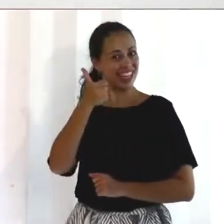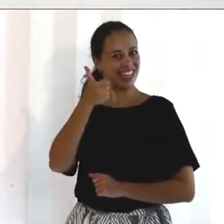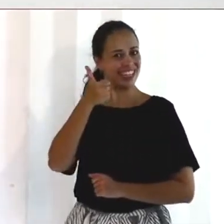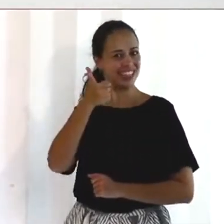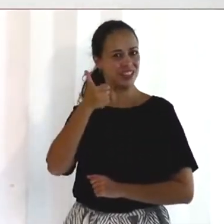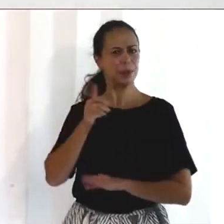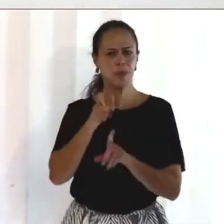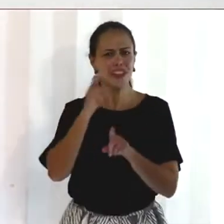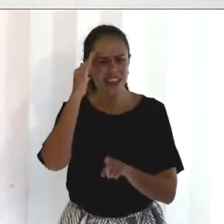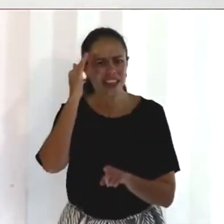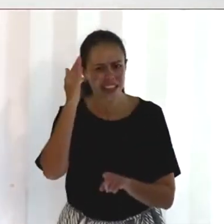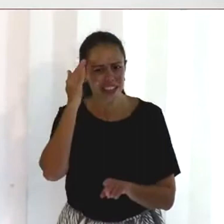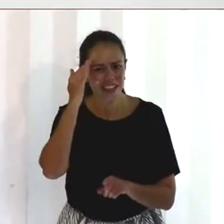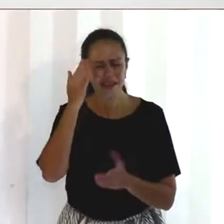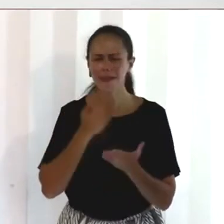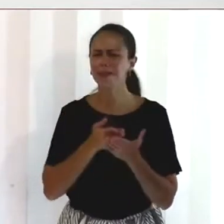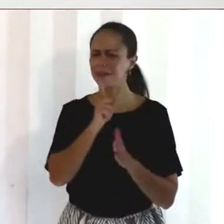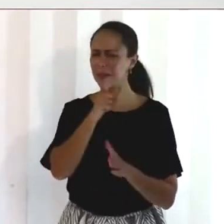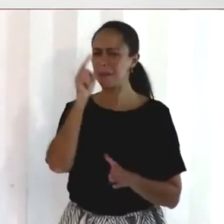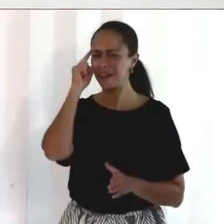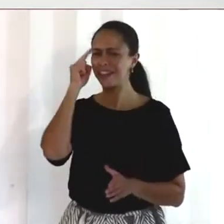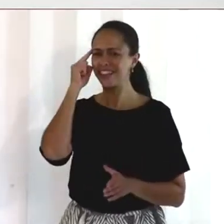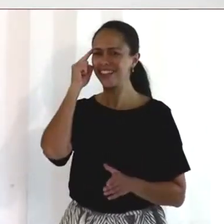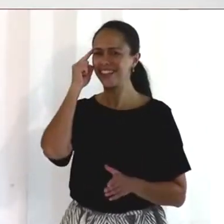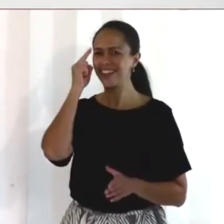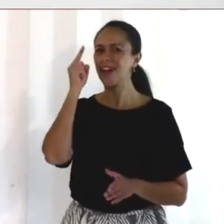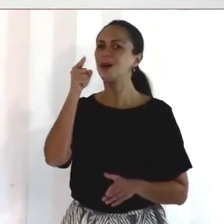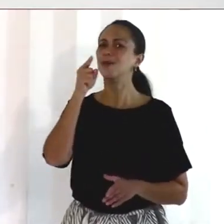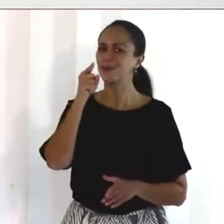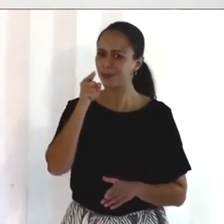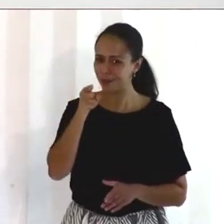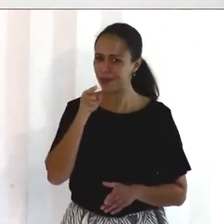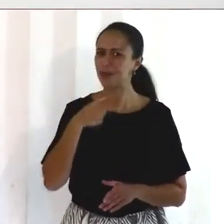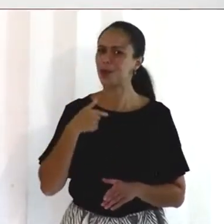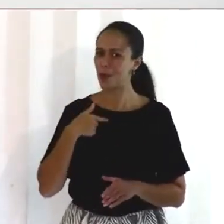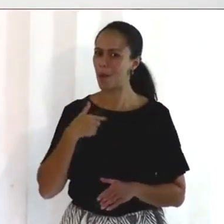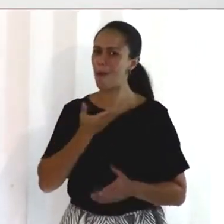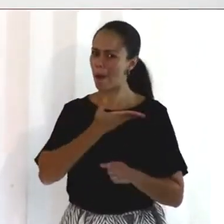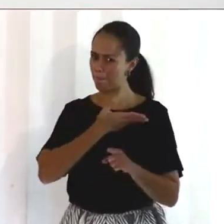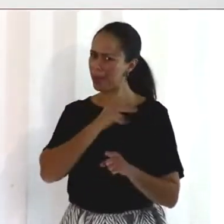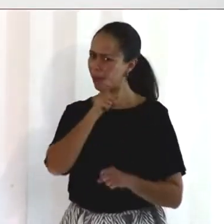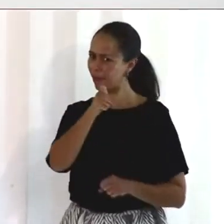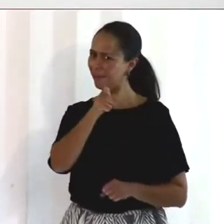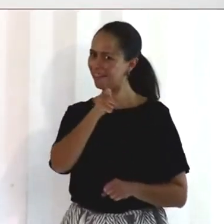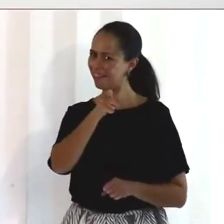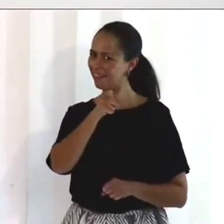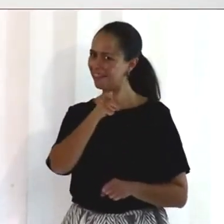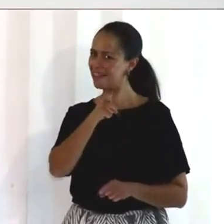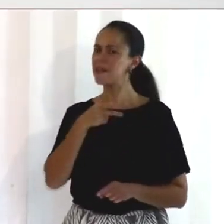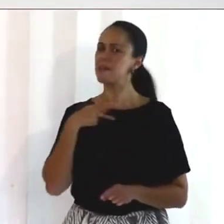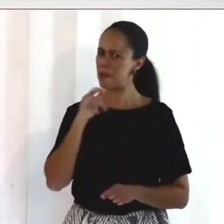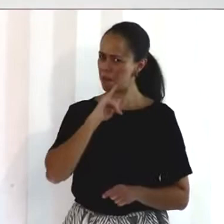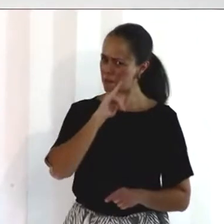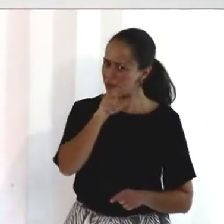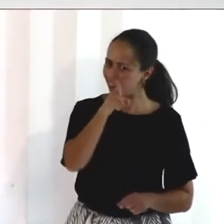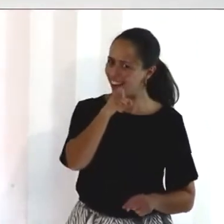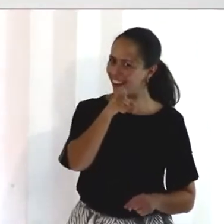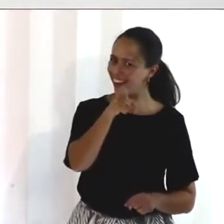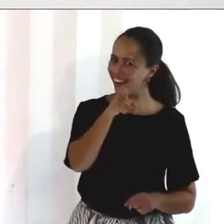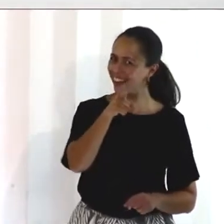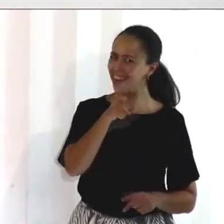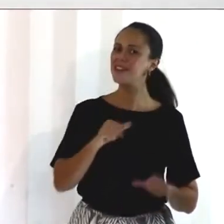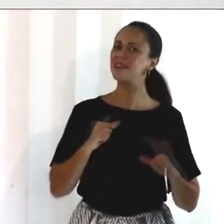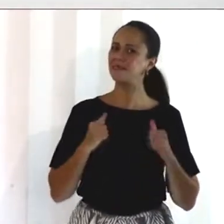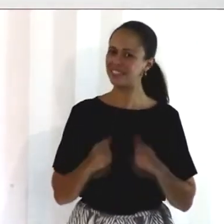amigo pastor. Você vai precisar desse joinha, desse senso de olhar